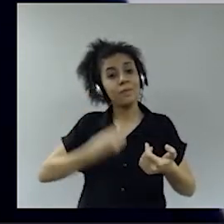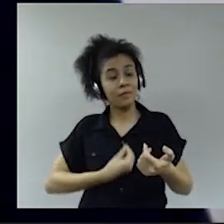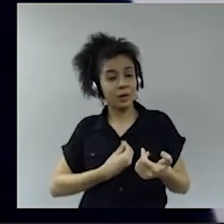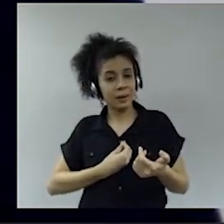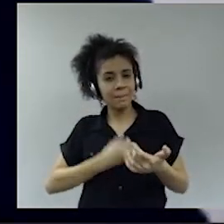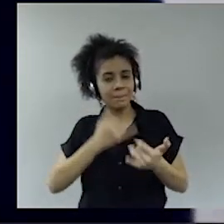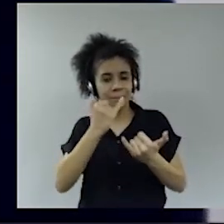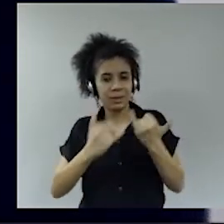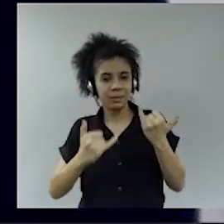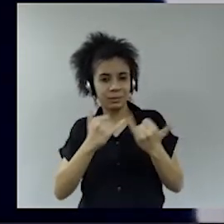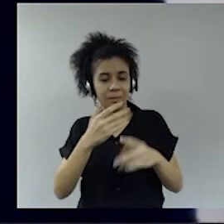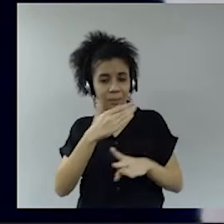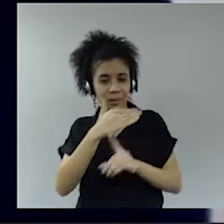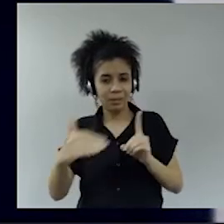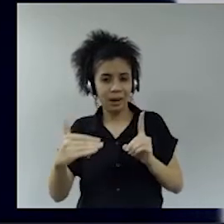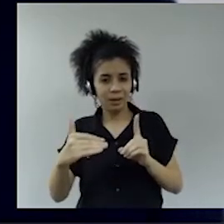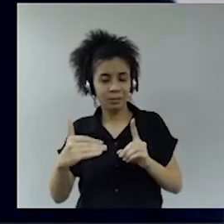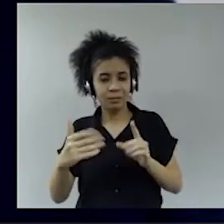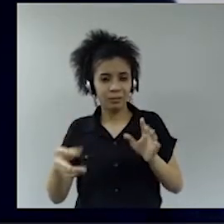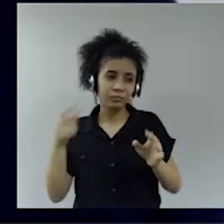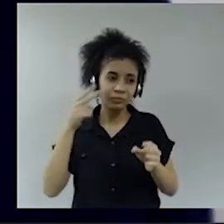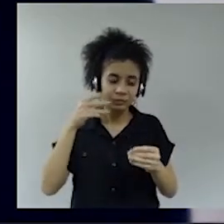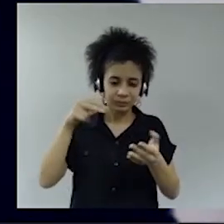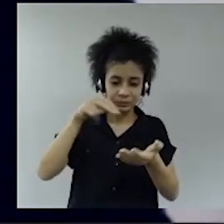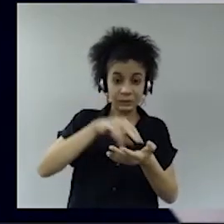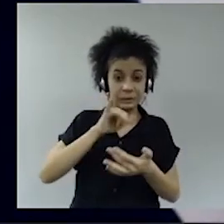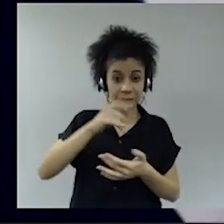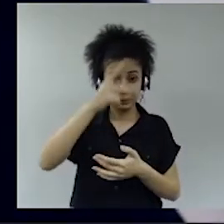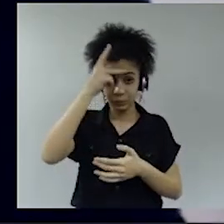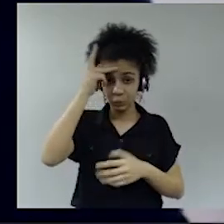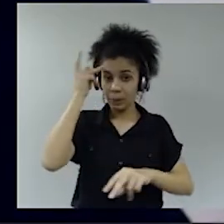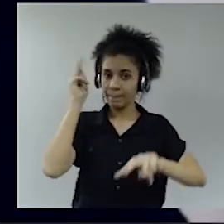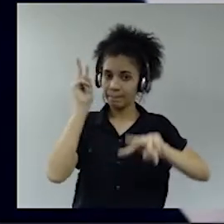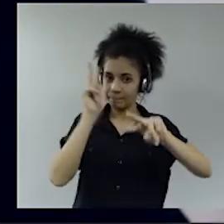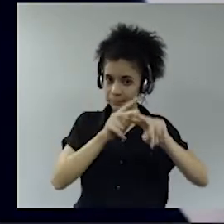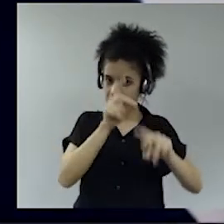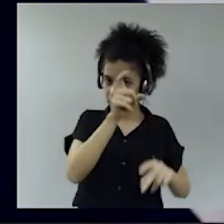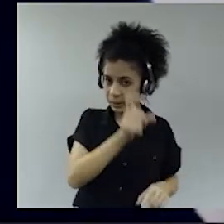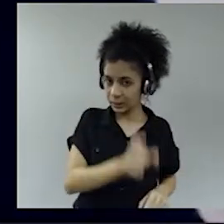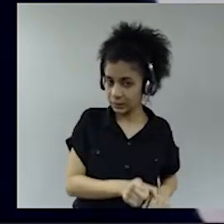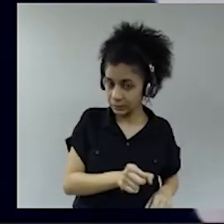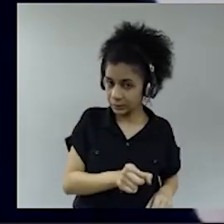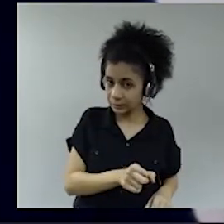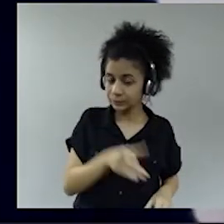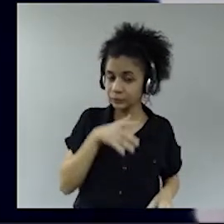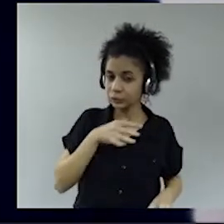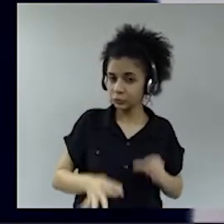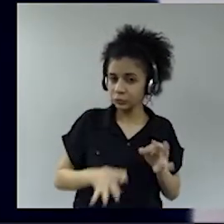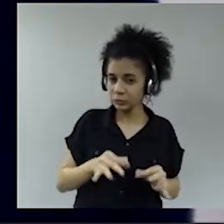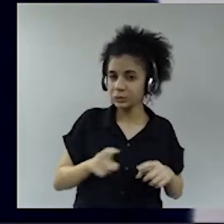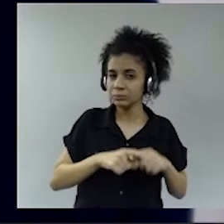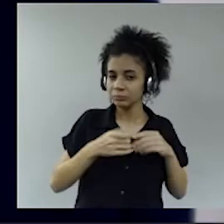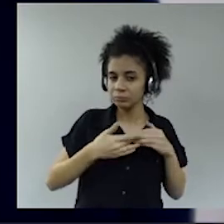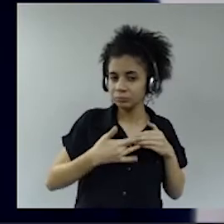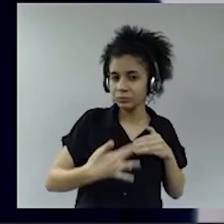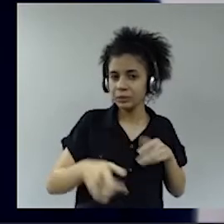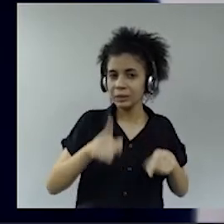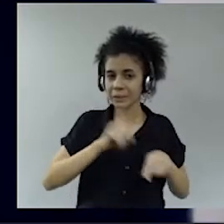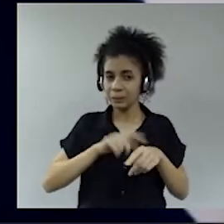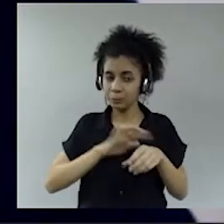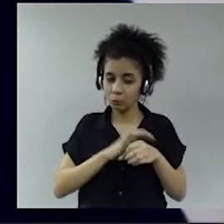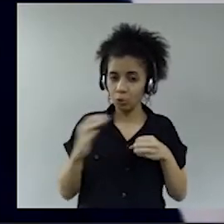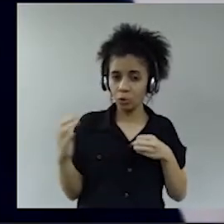especialmente, repito, nos casos de réu preso e durante o período que durar o estado de